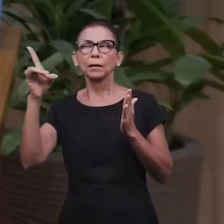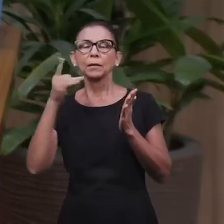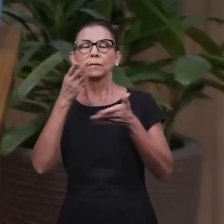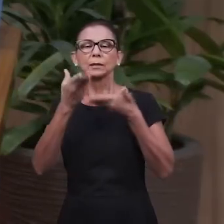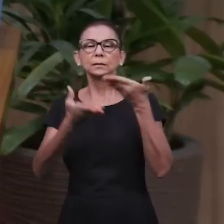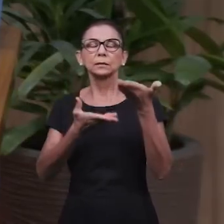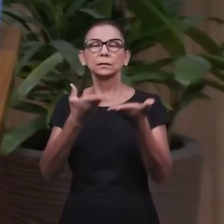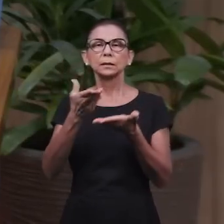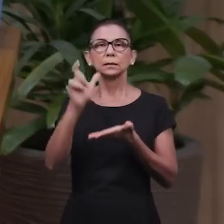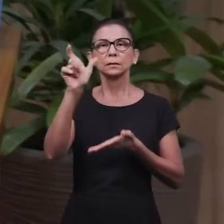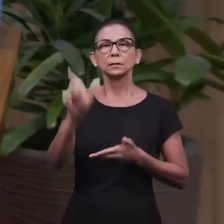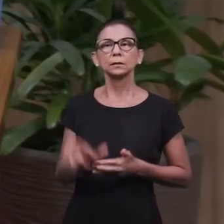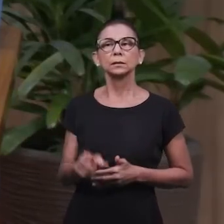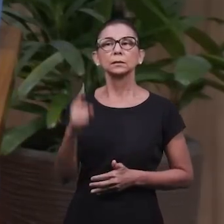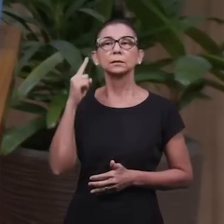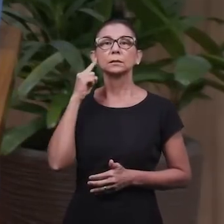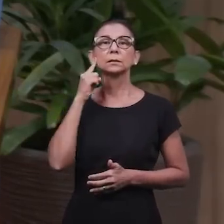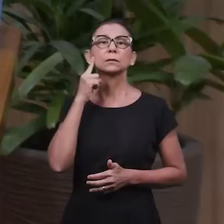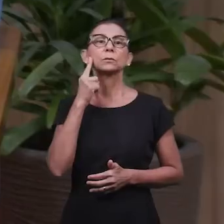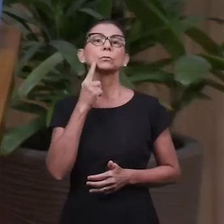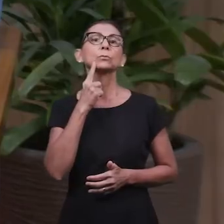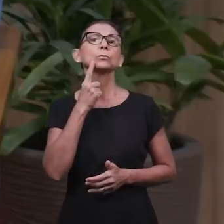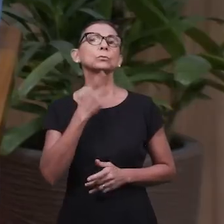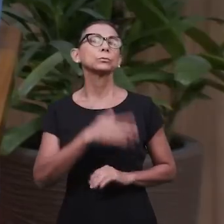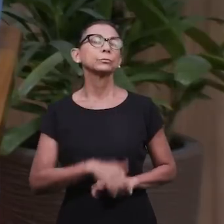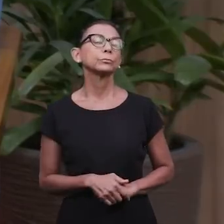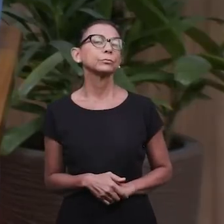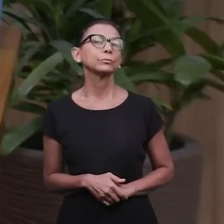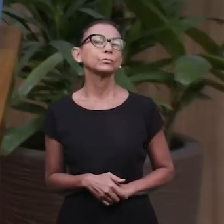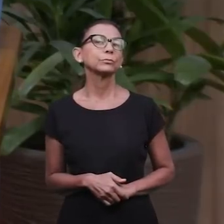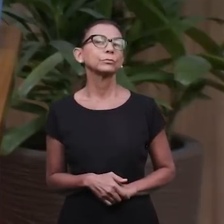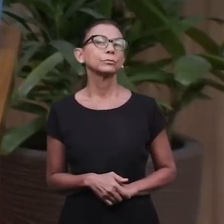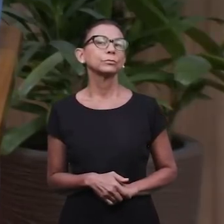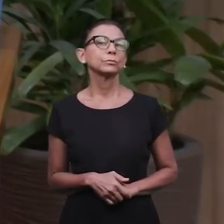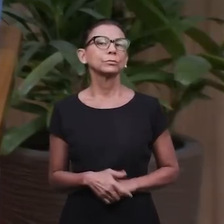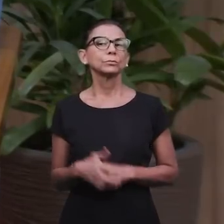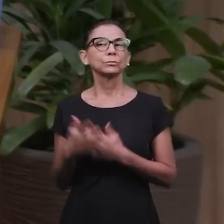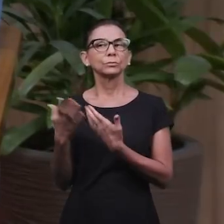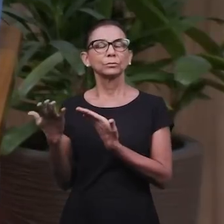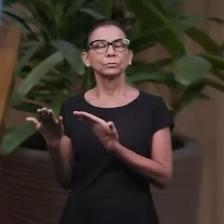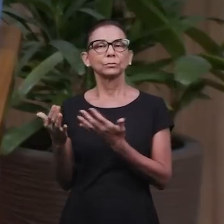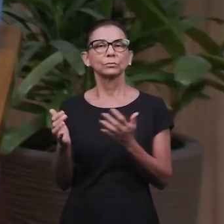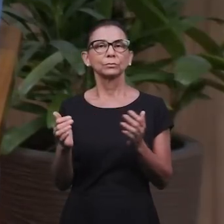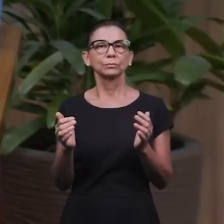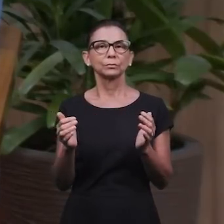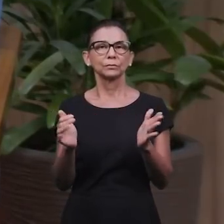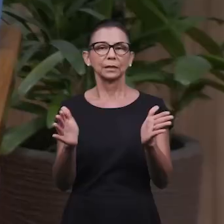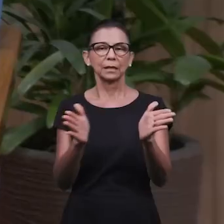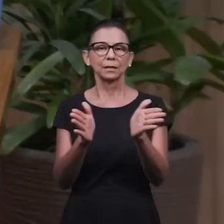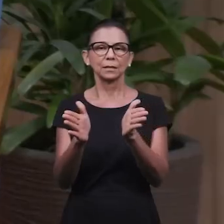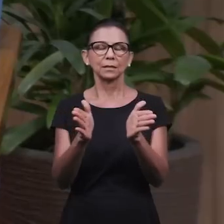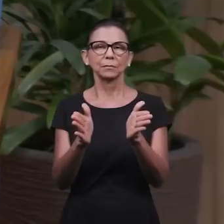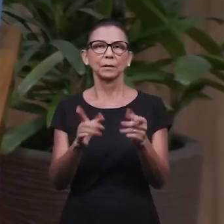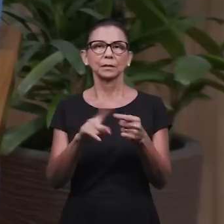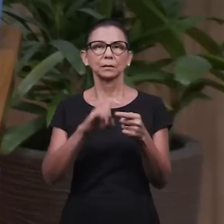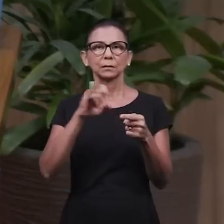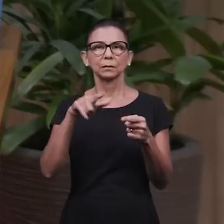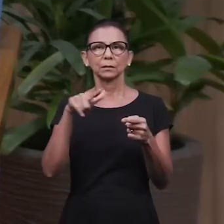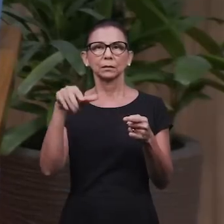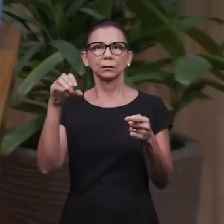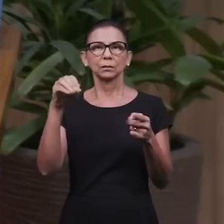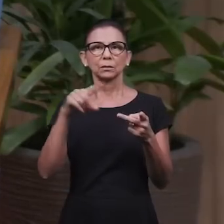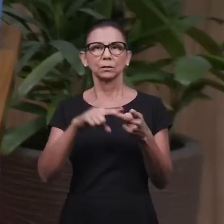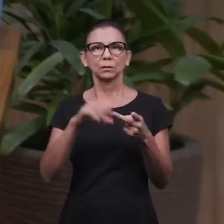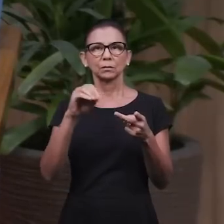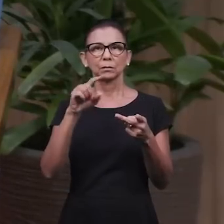na assistência ao surdo? Esse tema, que é muito interessante, será abordado agora no quadro Acessibilidade pelos irmãos